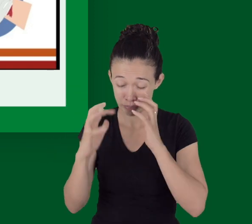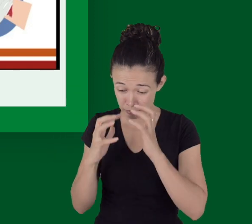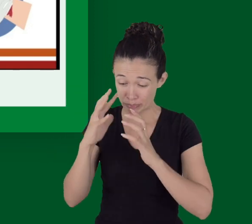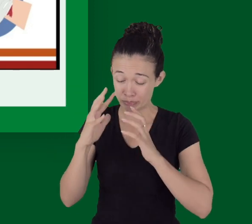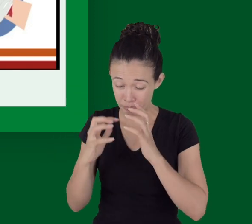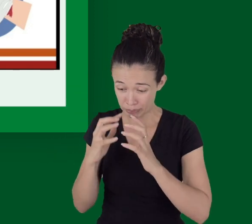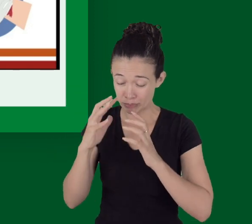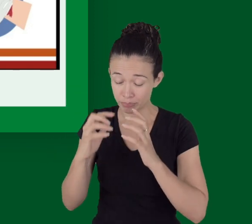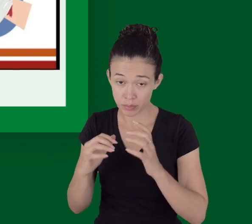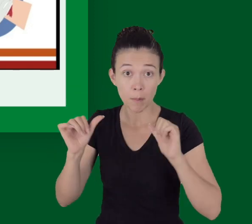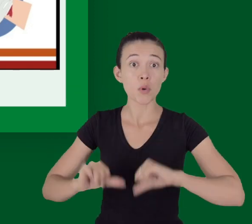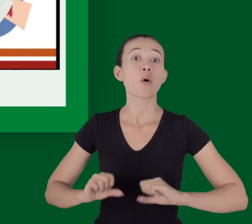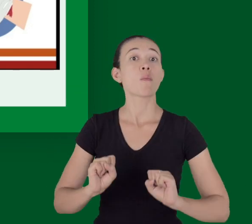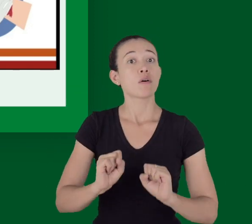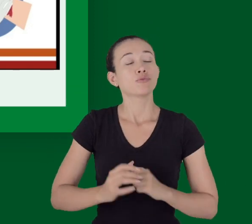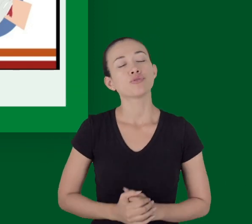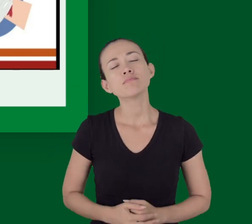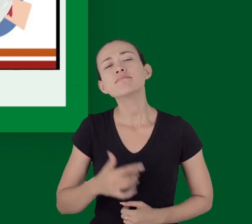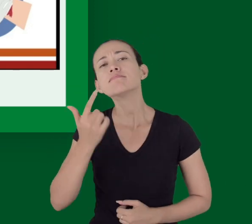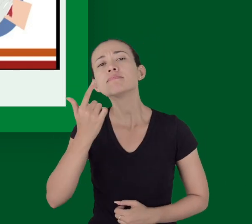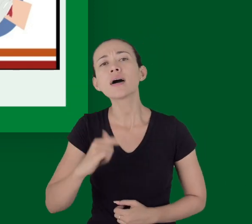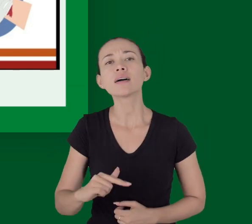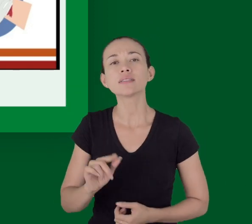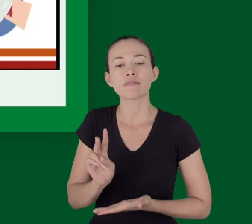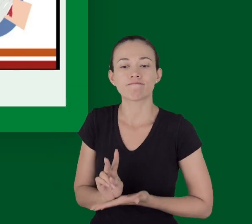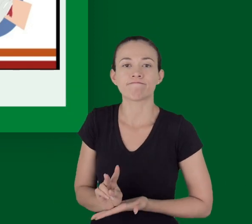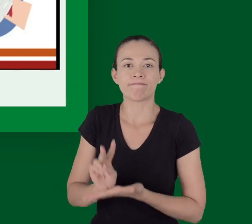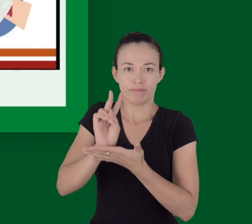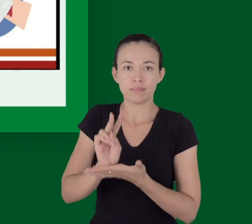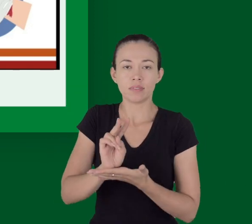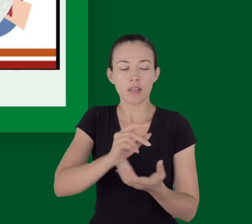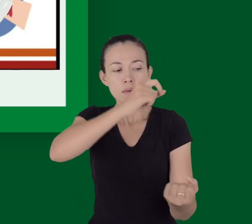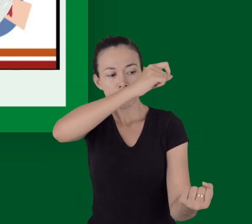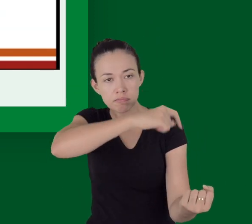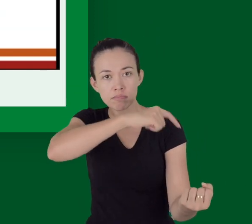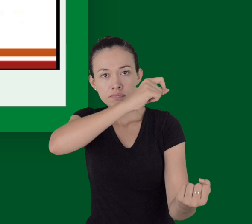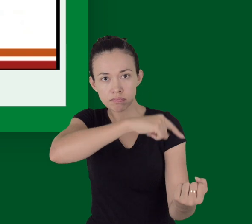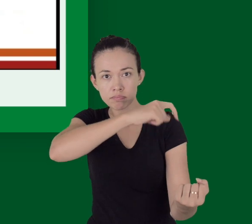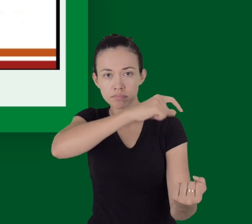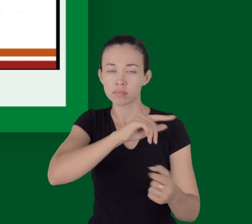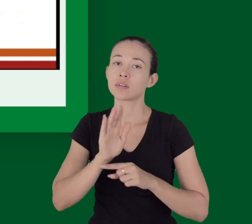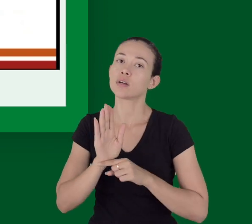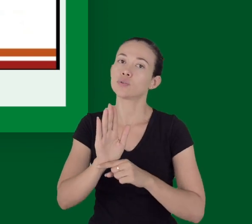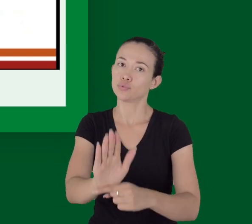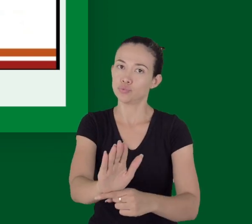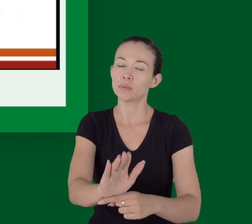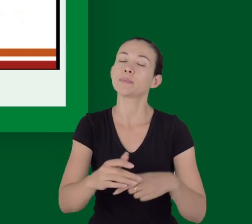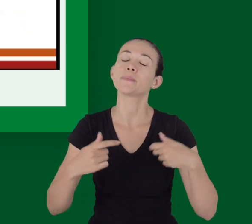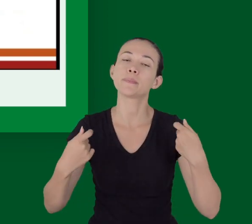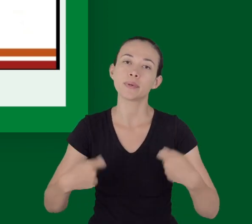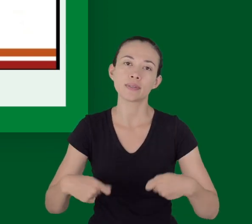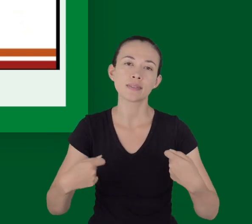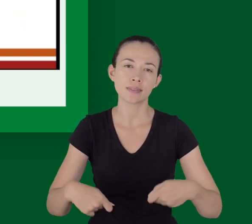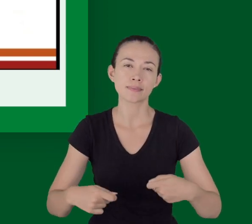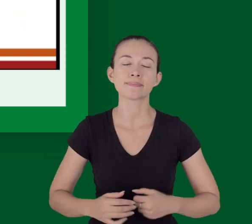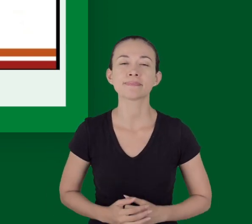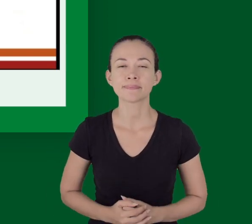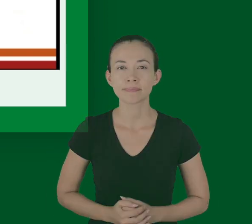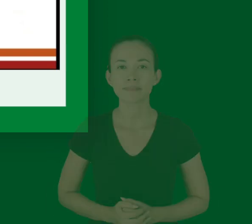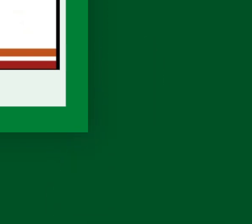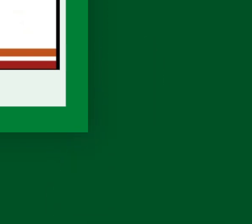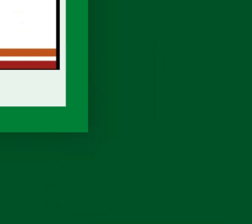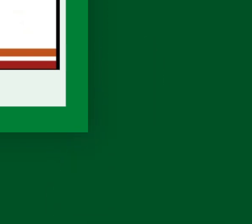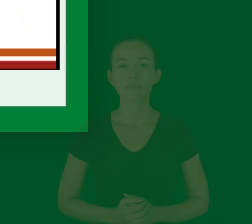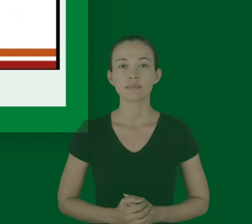cristalóides no APH, a gente identifica como reanimação volêmica, considerando também hoje o uso do transamin aí, que já está na perspectiva dentro